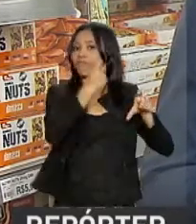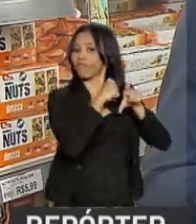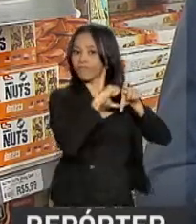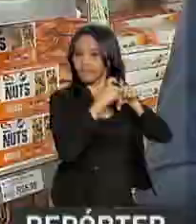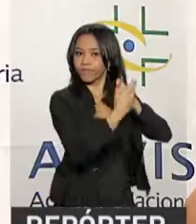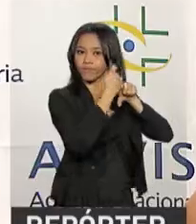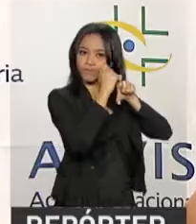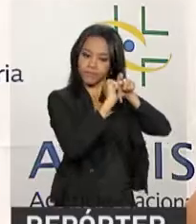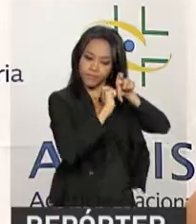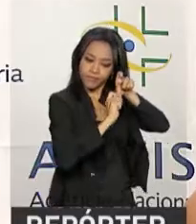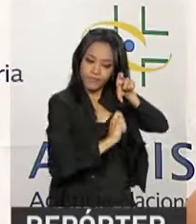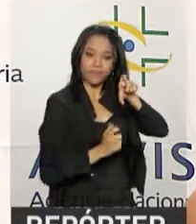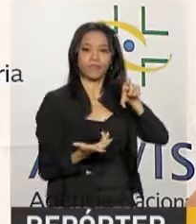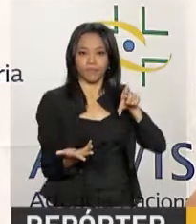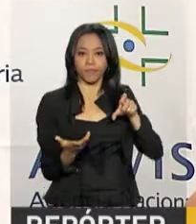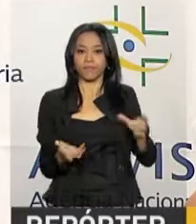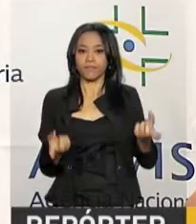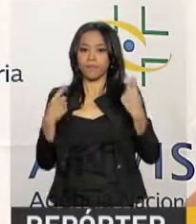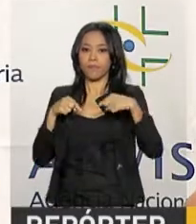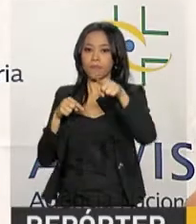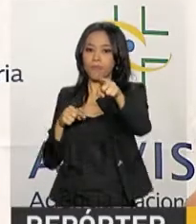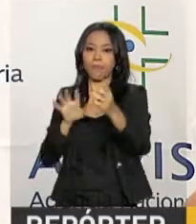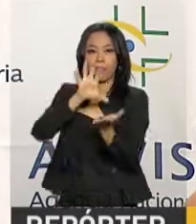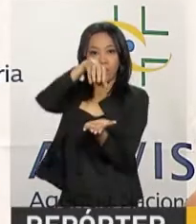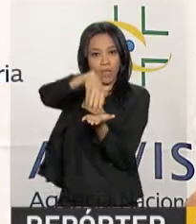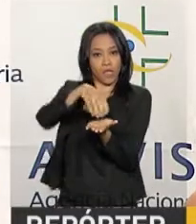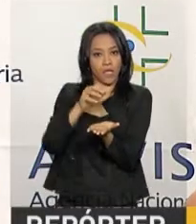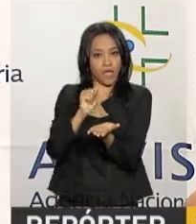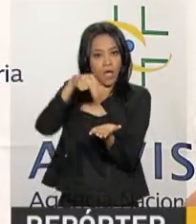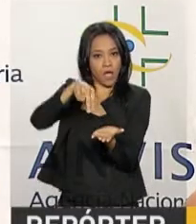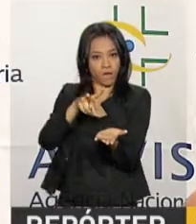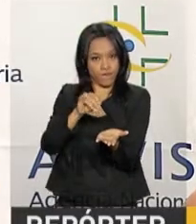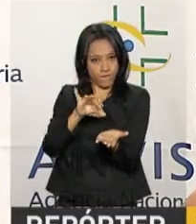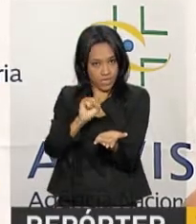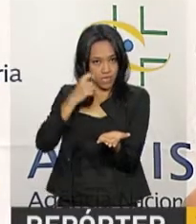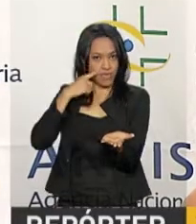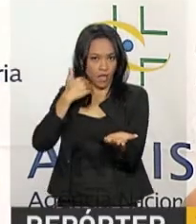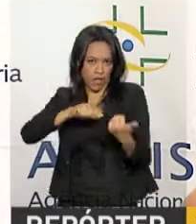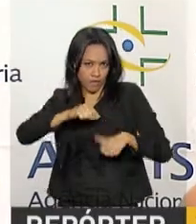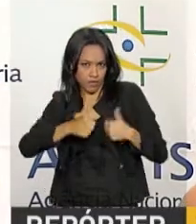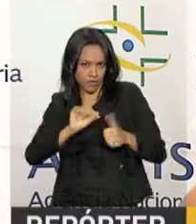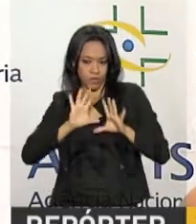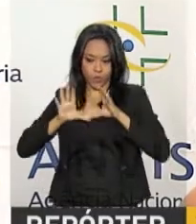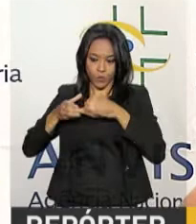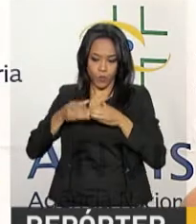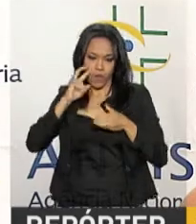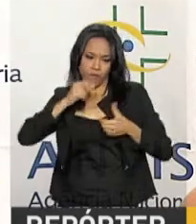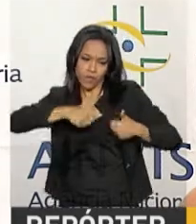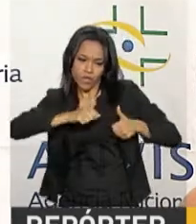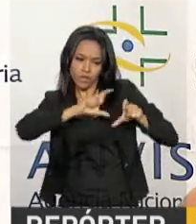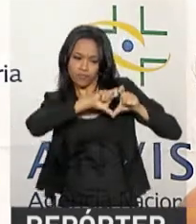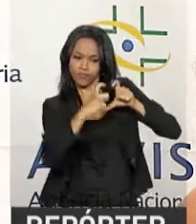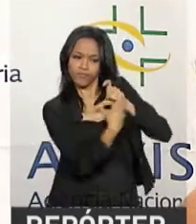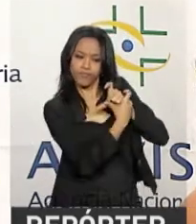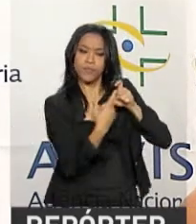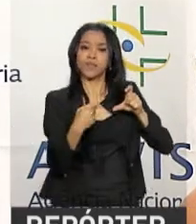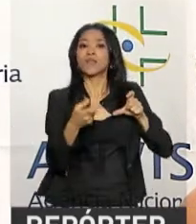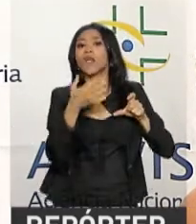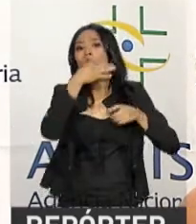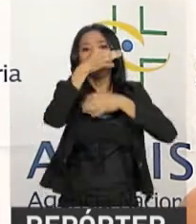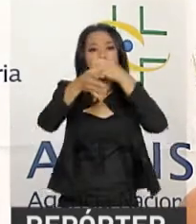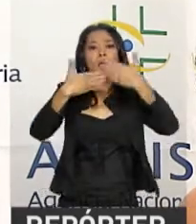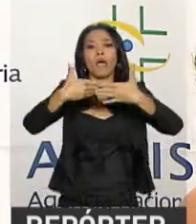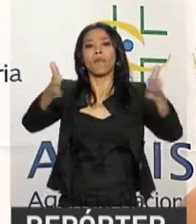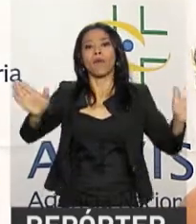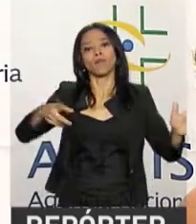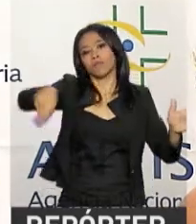alimentos às vezes está revendo o regulamento que a gente tem hoje de rotulagem nutricional estamos colocando aí pra contribuições e